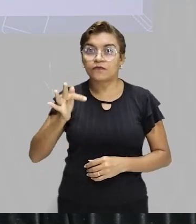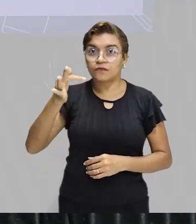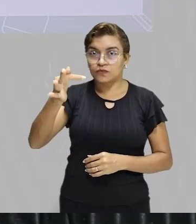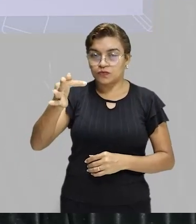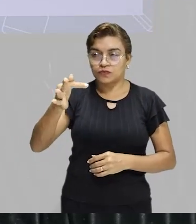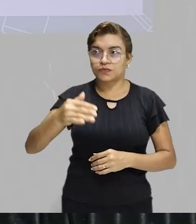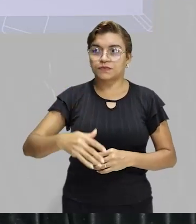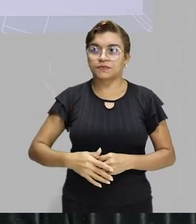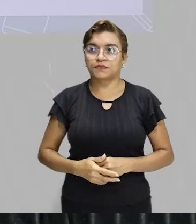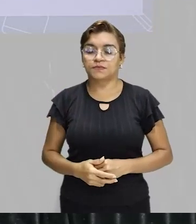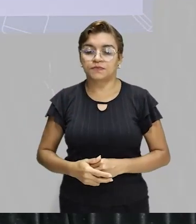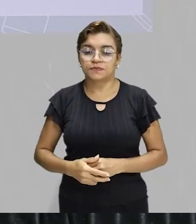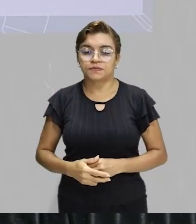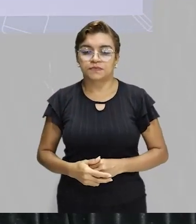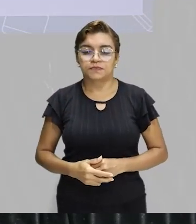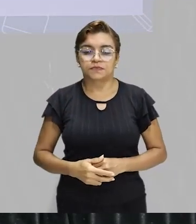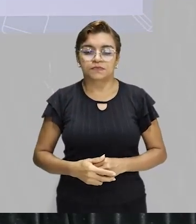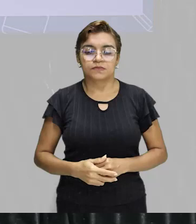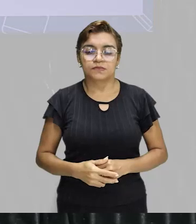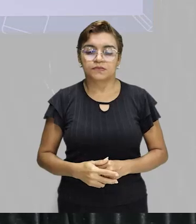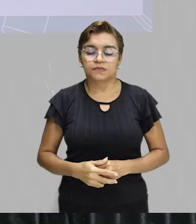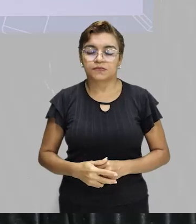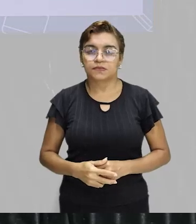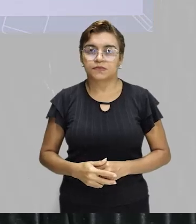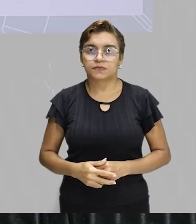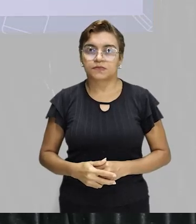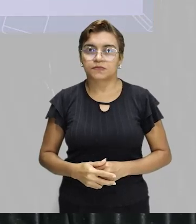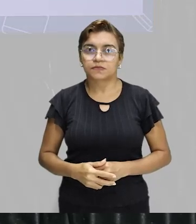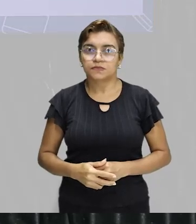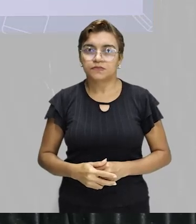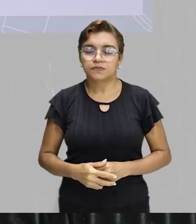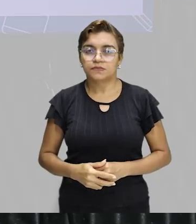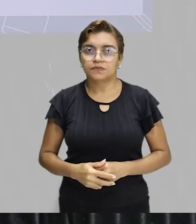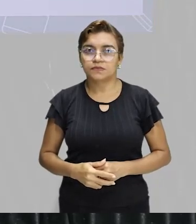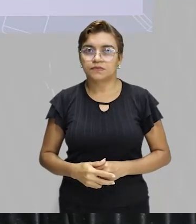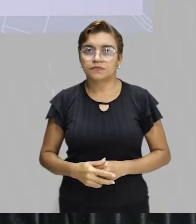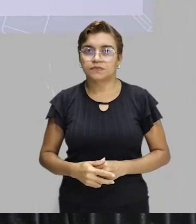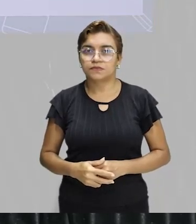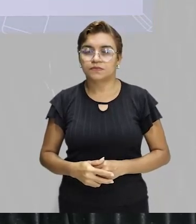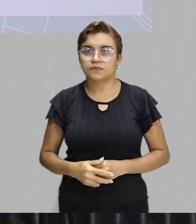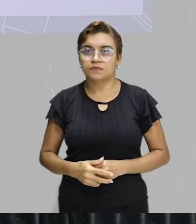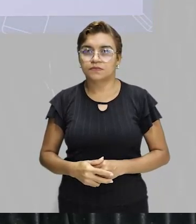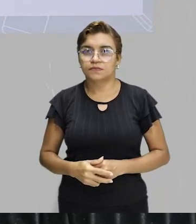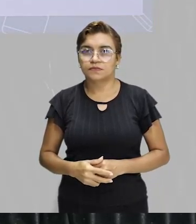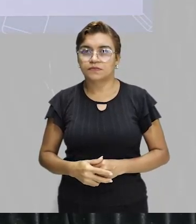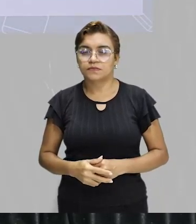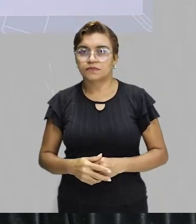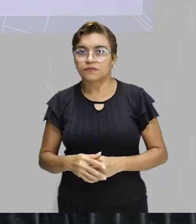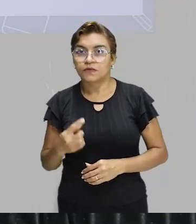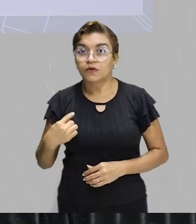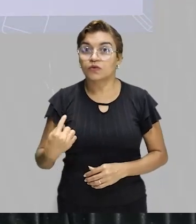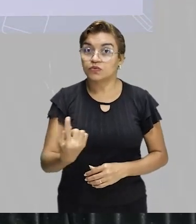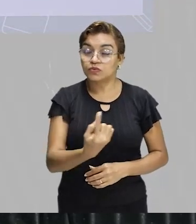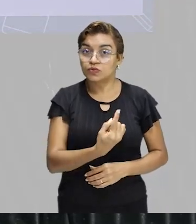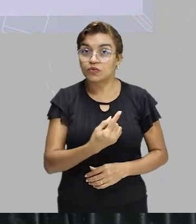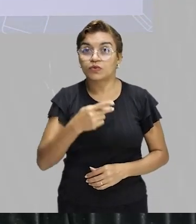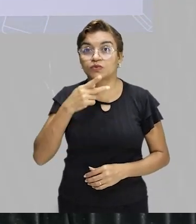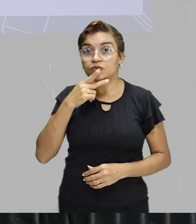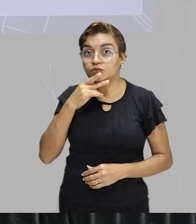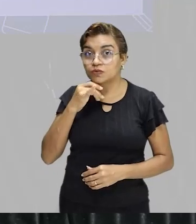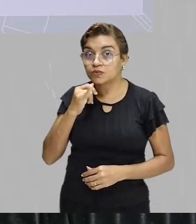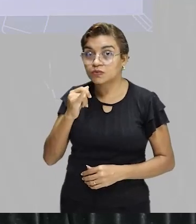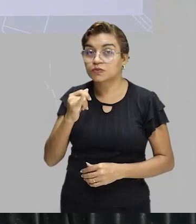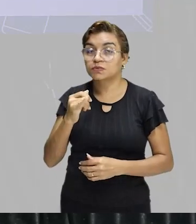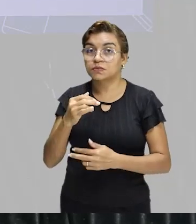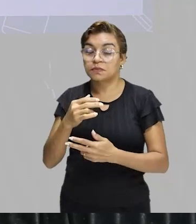bom? Our parents arrive tomorrow. Os nossos pais chegam amanhã.